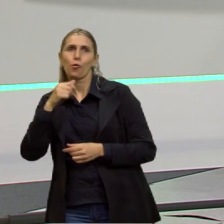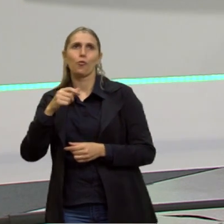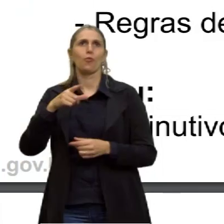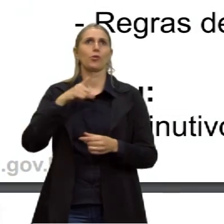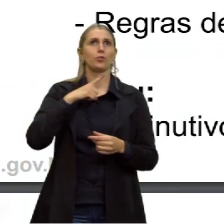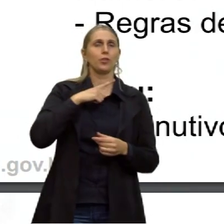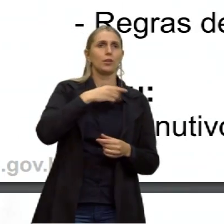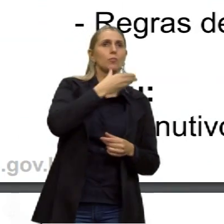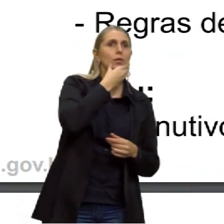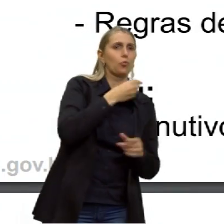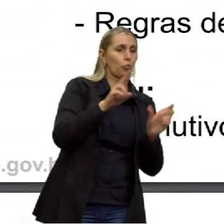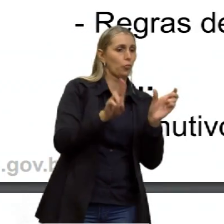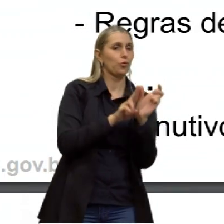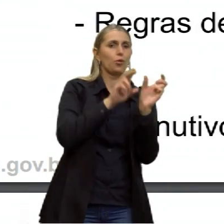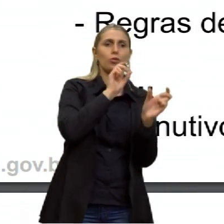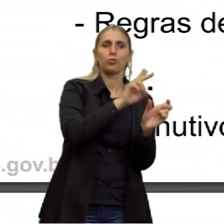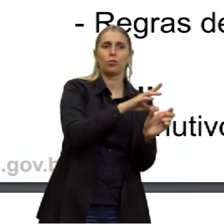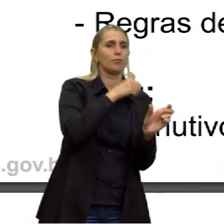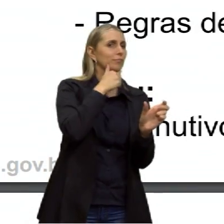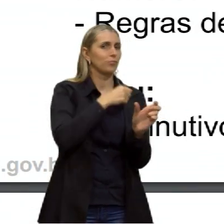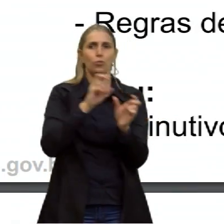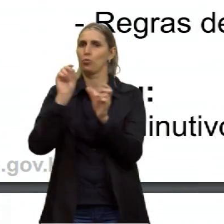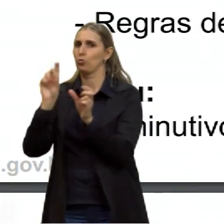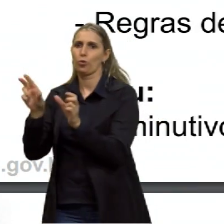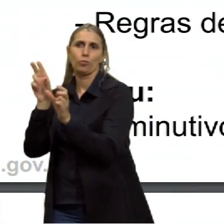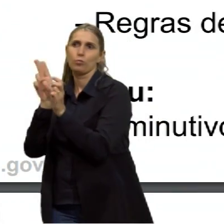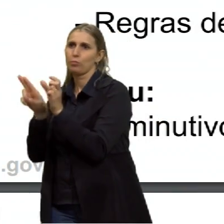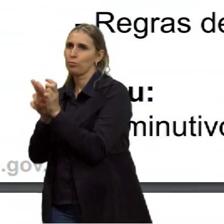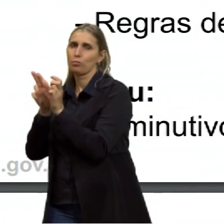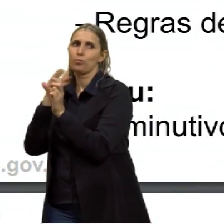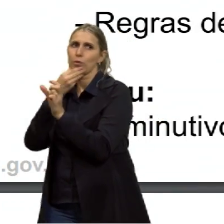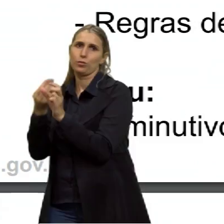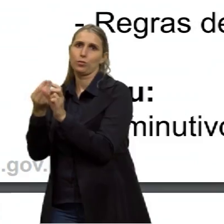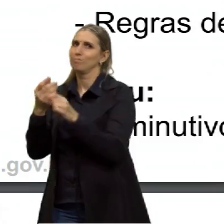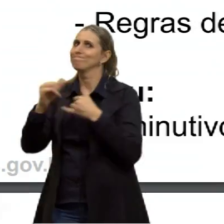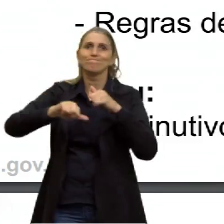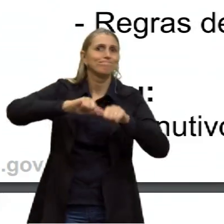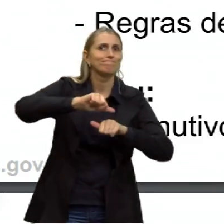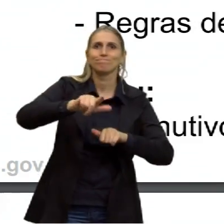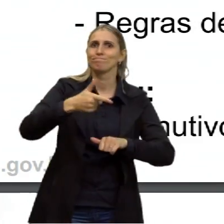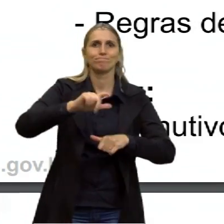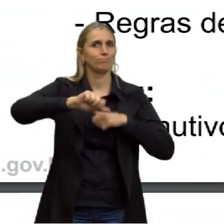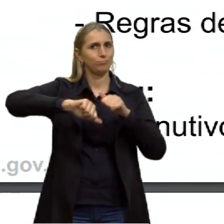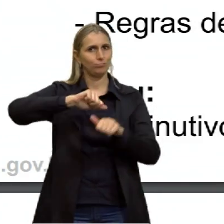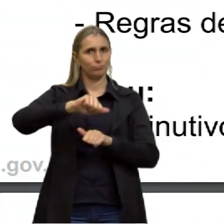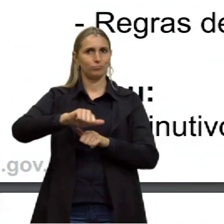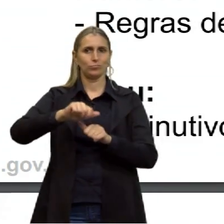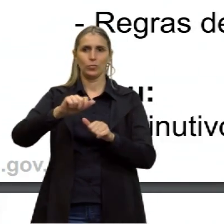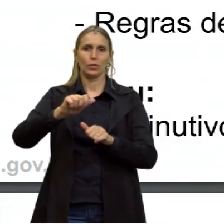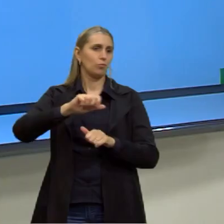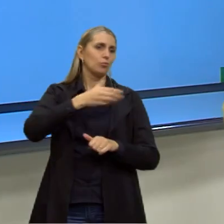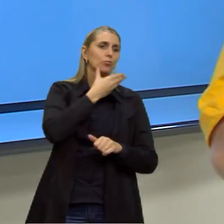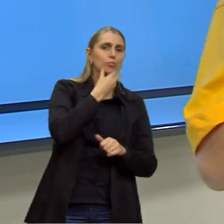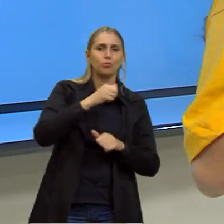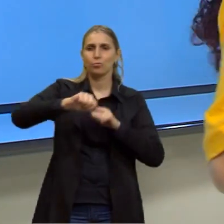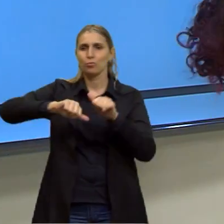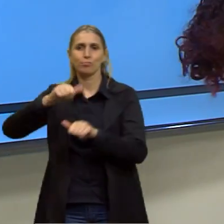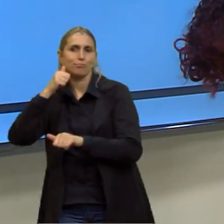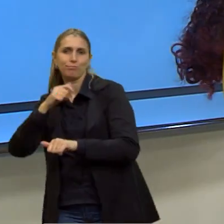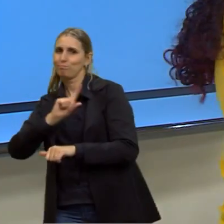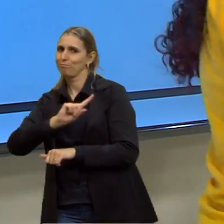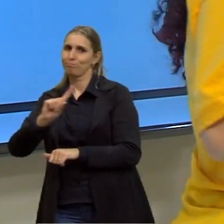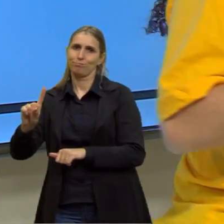só existe no masculino não tem como eu fazer essa troca não existe uma troca de um gênero para o outro